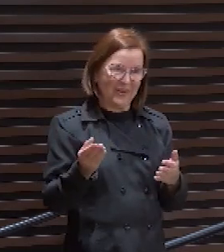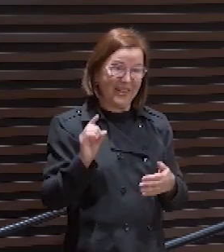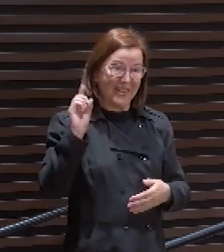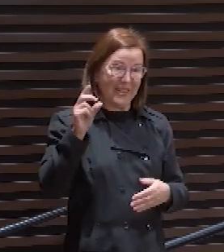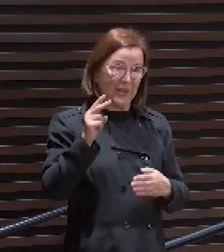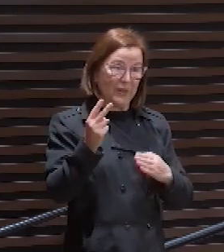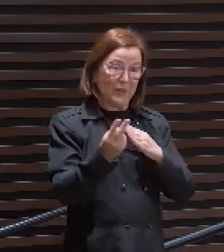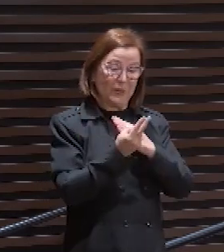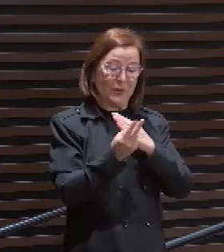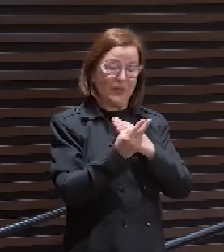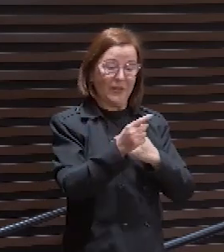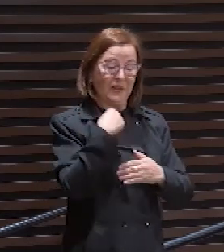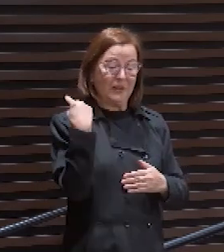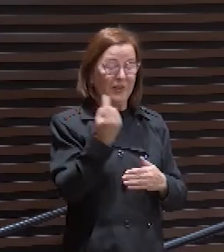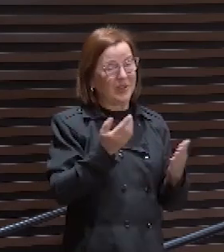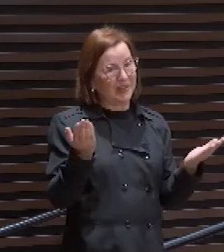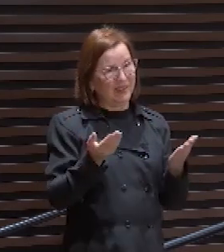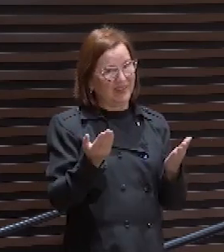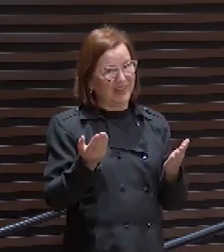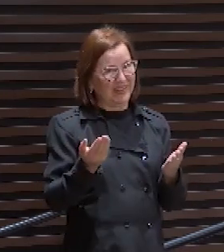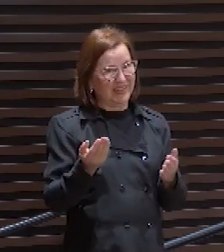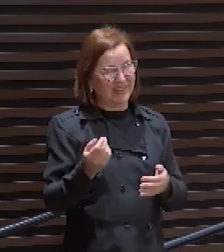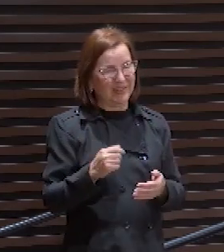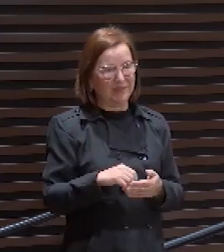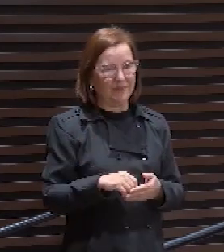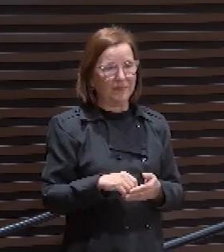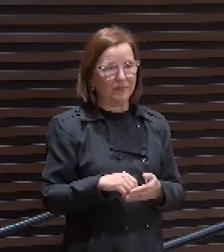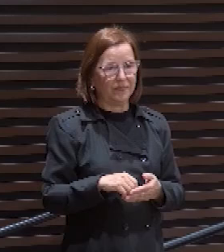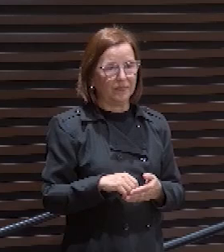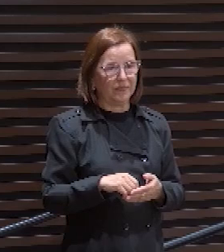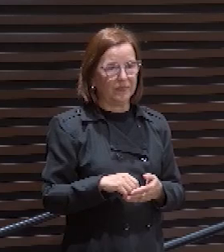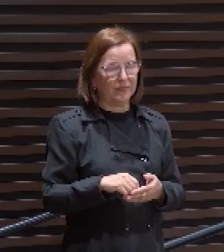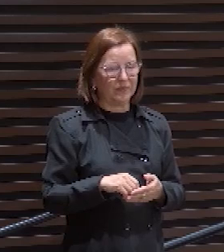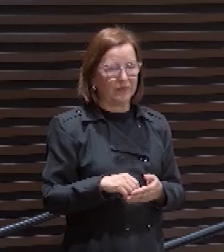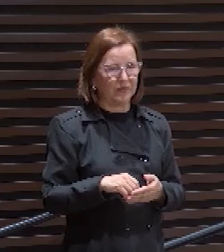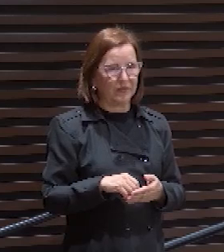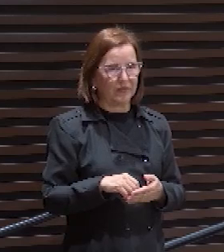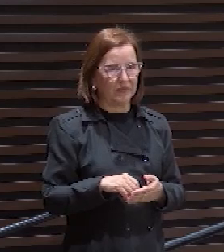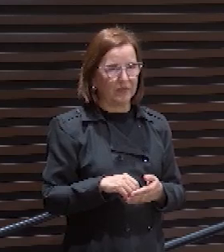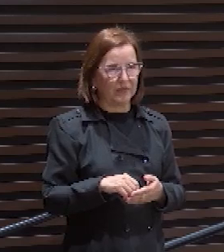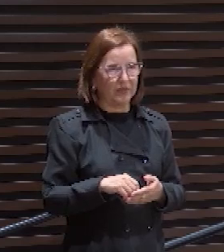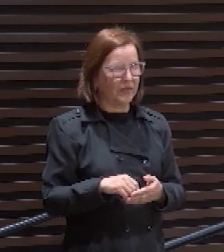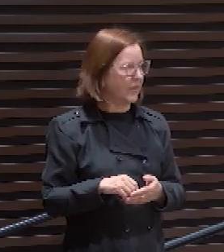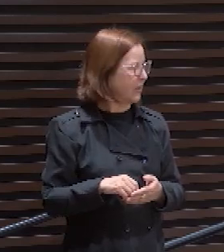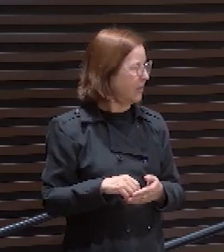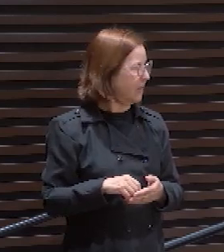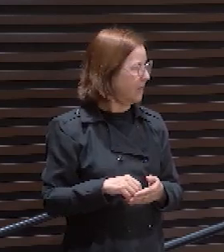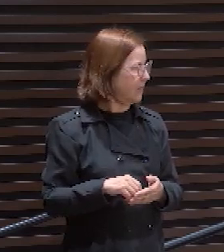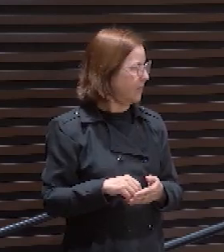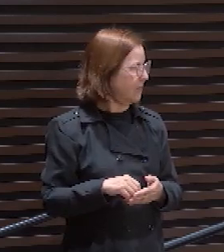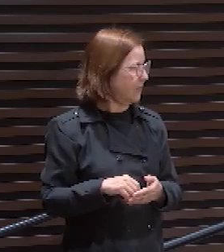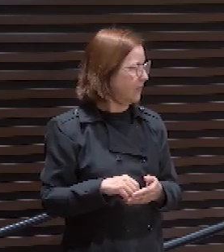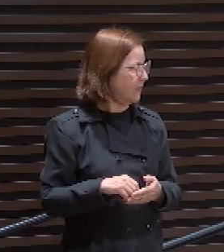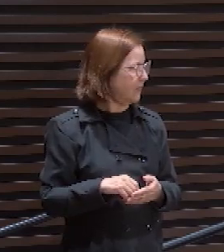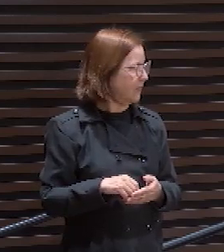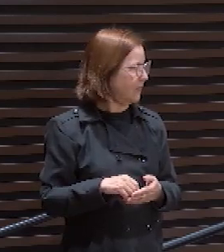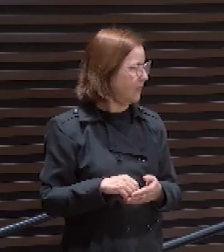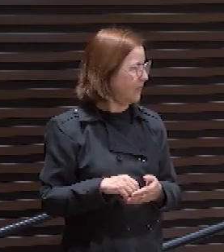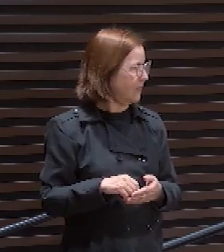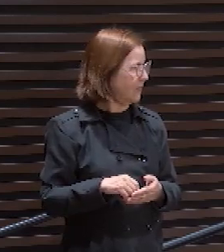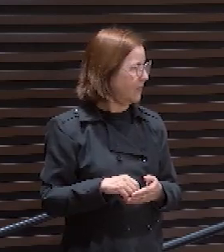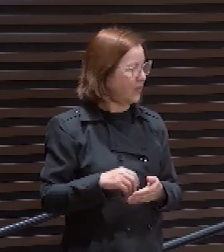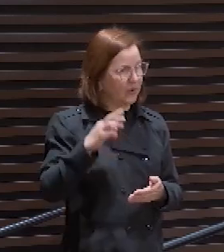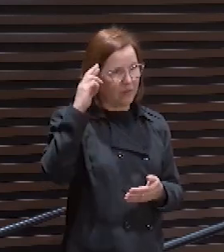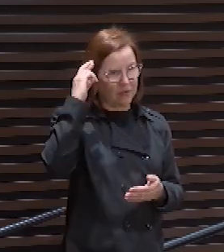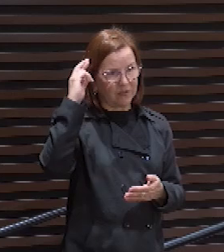como Ele cuidou dos discípulos, que como disse o Senhor, não leve a túnica, não leve a sandália, vai. E no